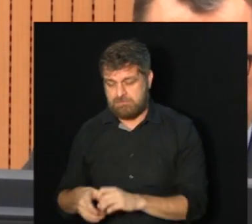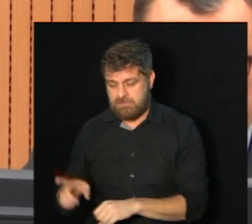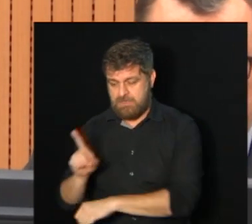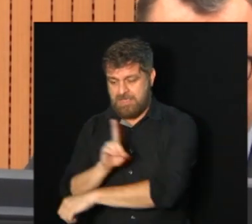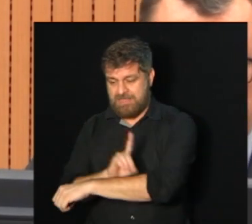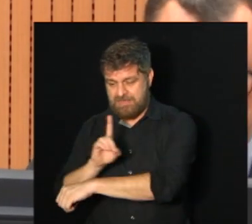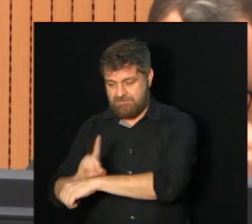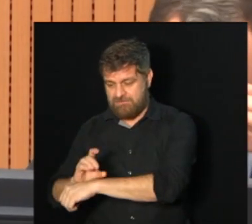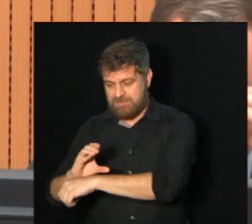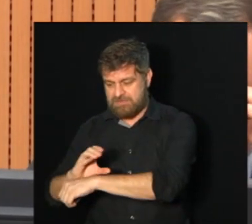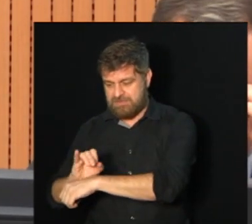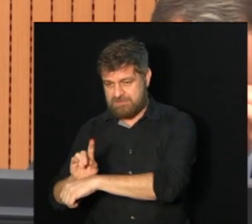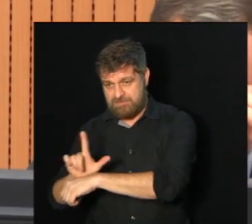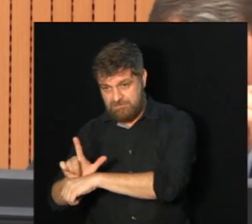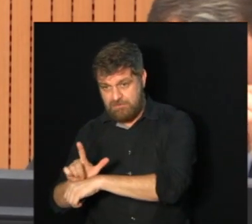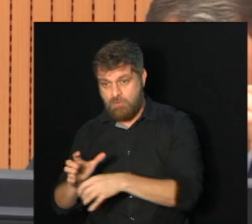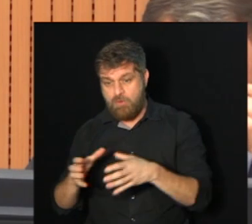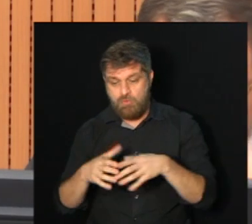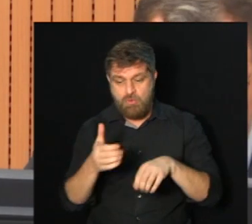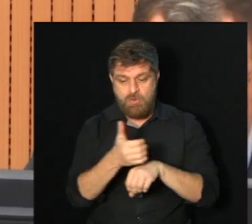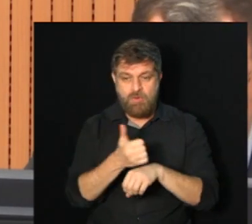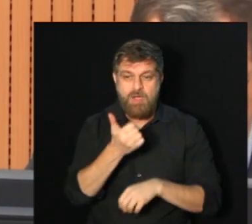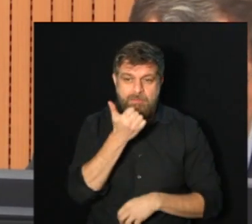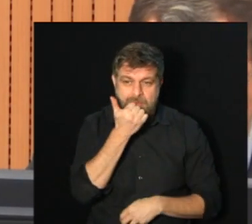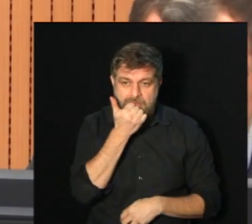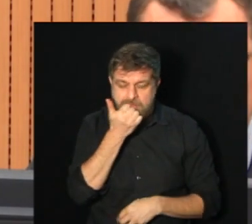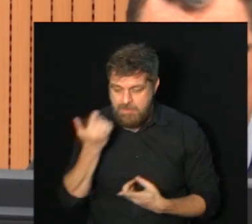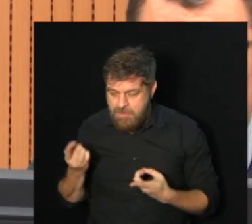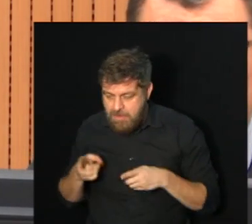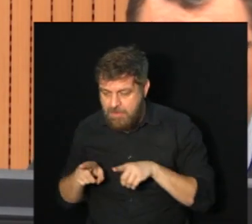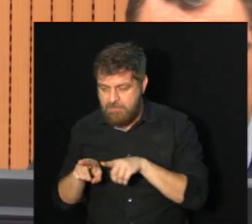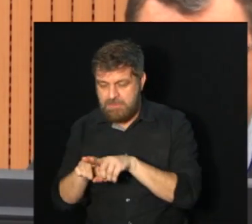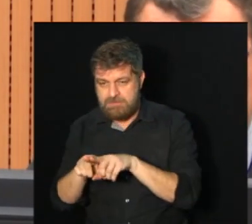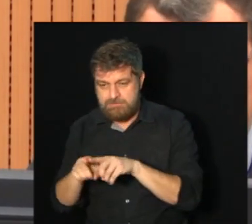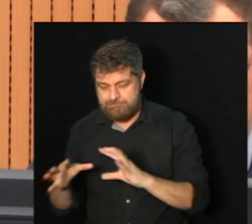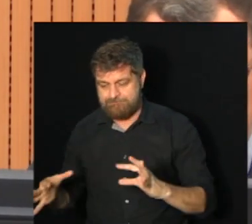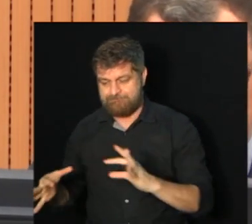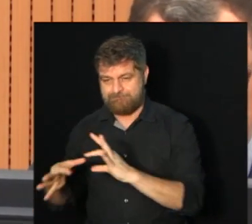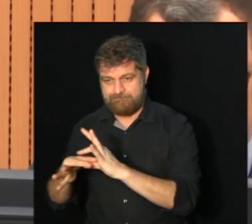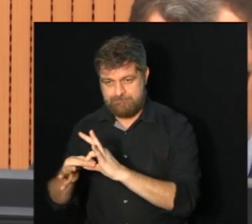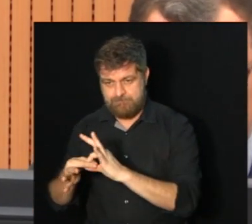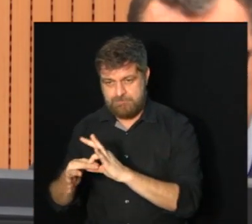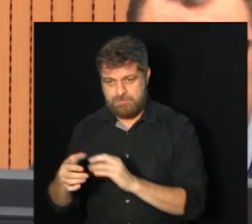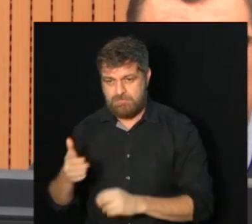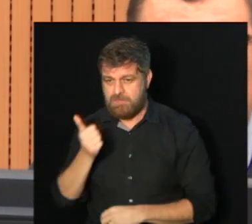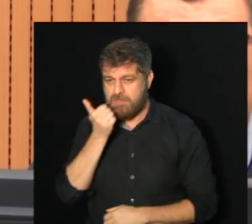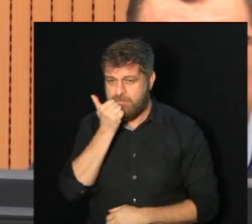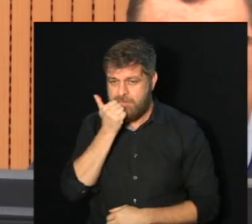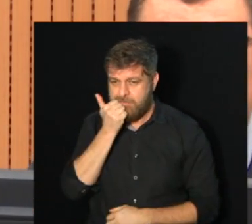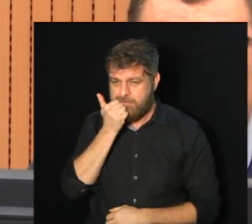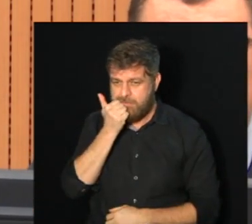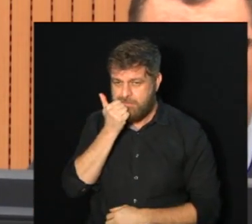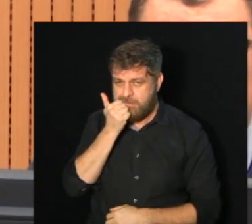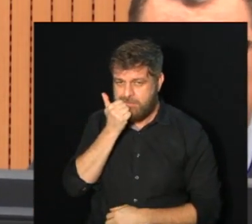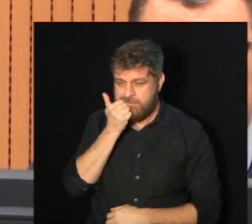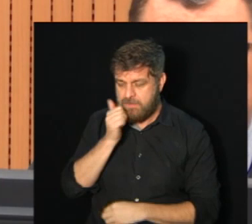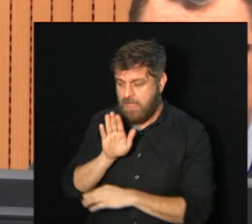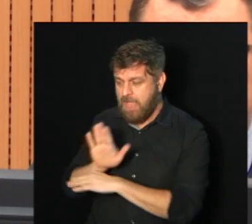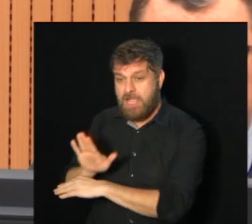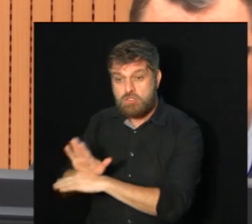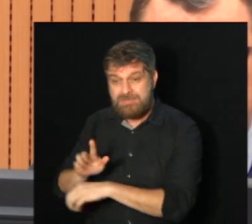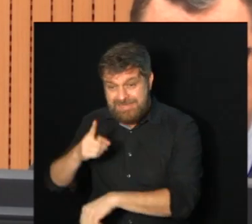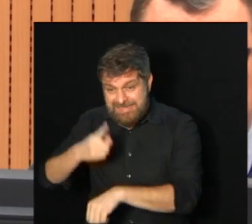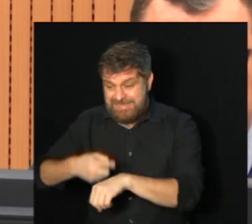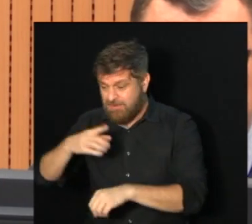Civil Americana e os radioamadores, e basicamente os radioamadores assistem em